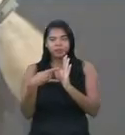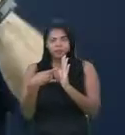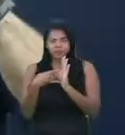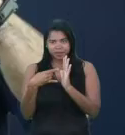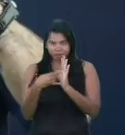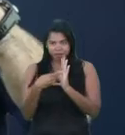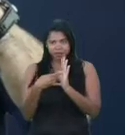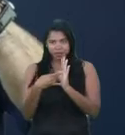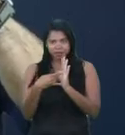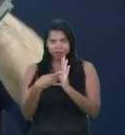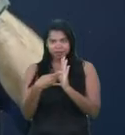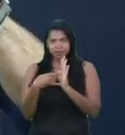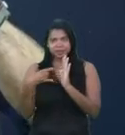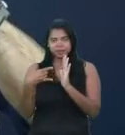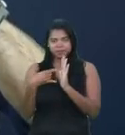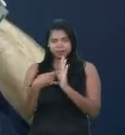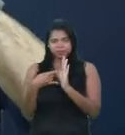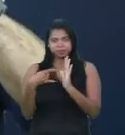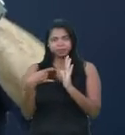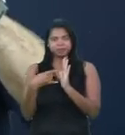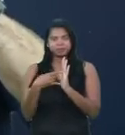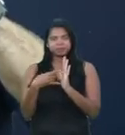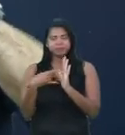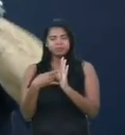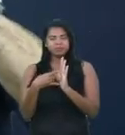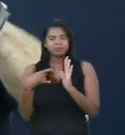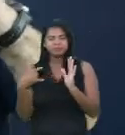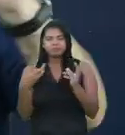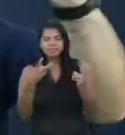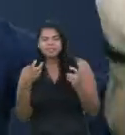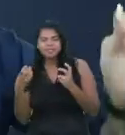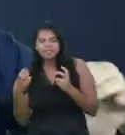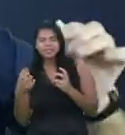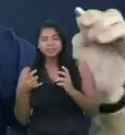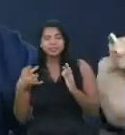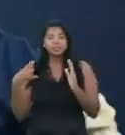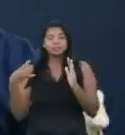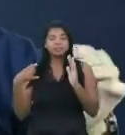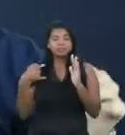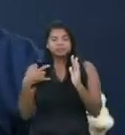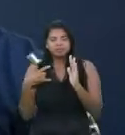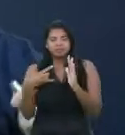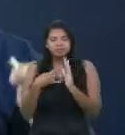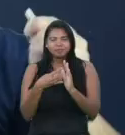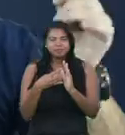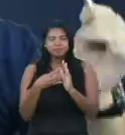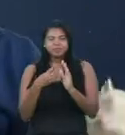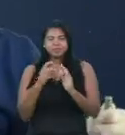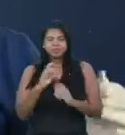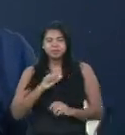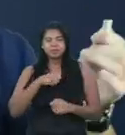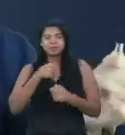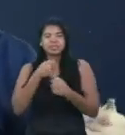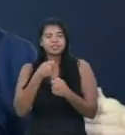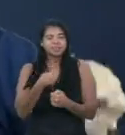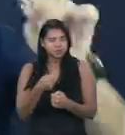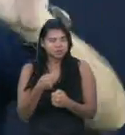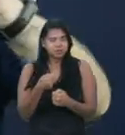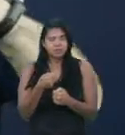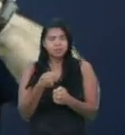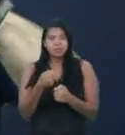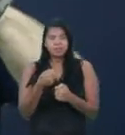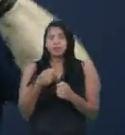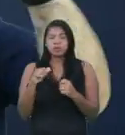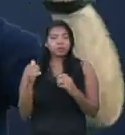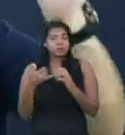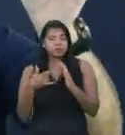ter aproximado e ter percebido que por mais força que você faça, ele tem horas que eles não se atraem